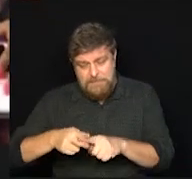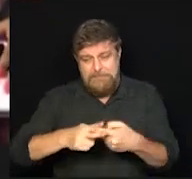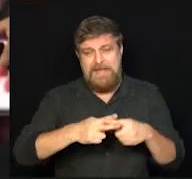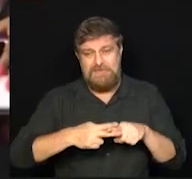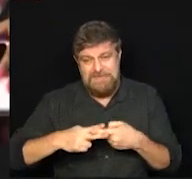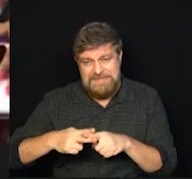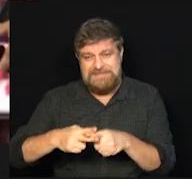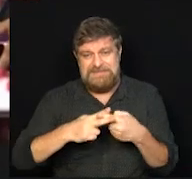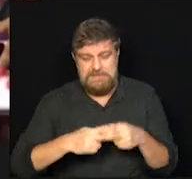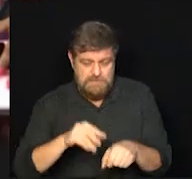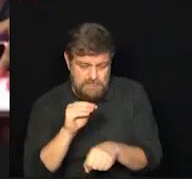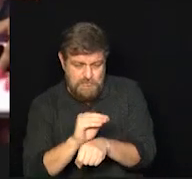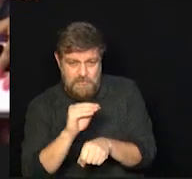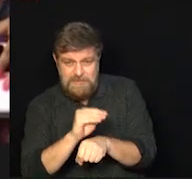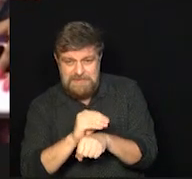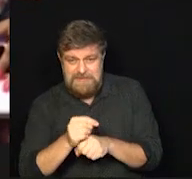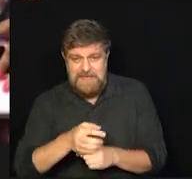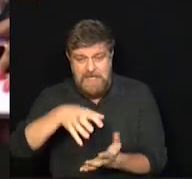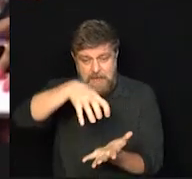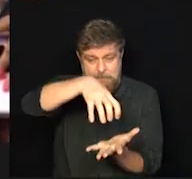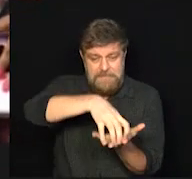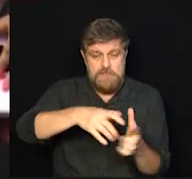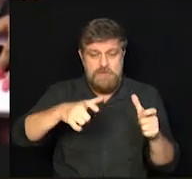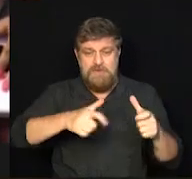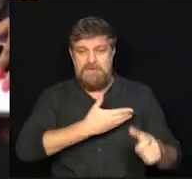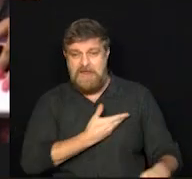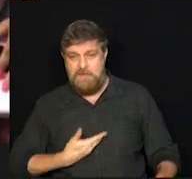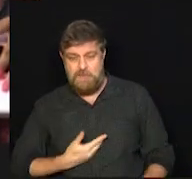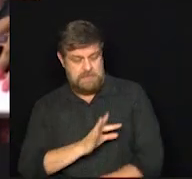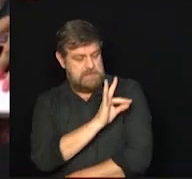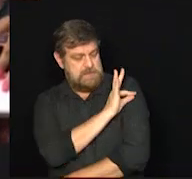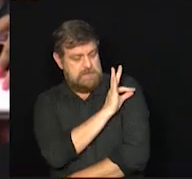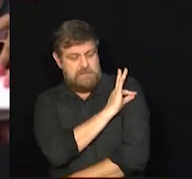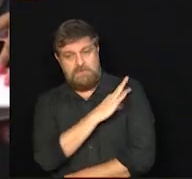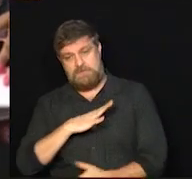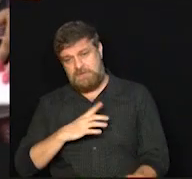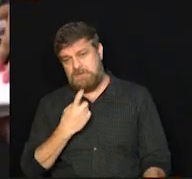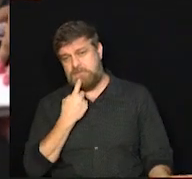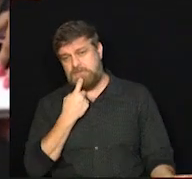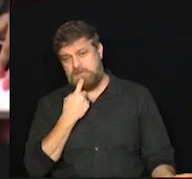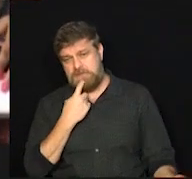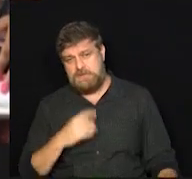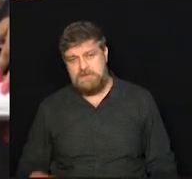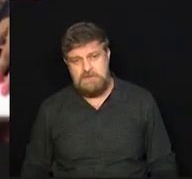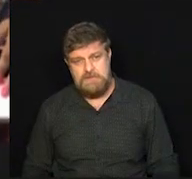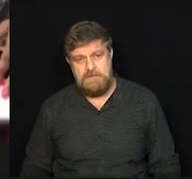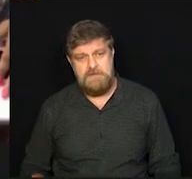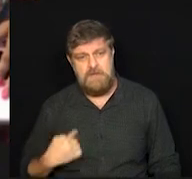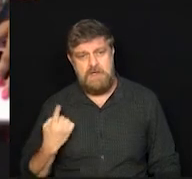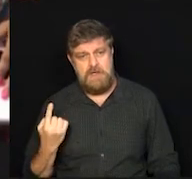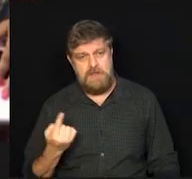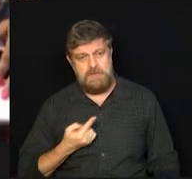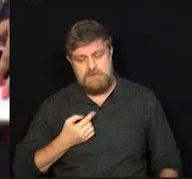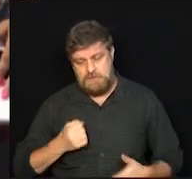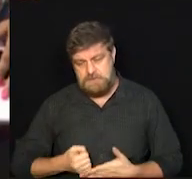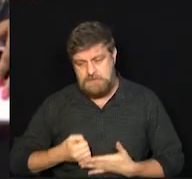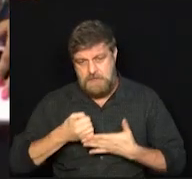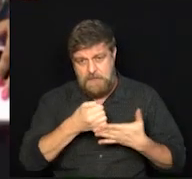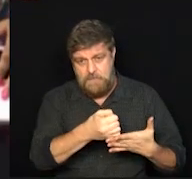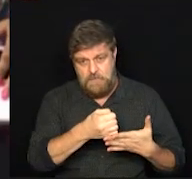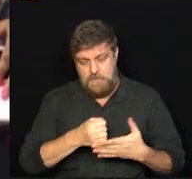o prédio é um equipamento público da Prefeitura Municipal de Campinas e a nossa contribuição